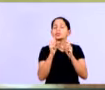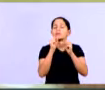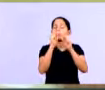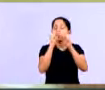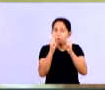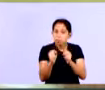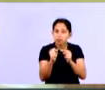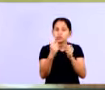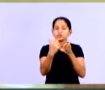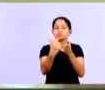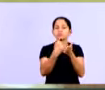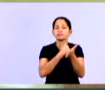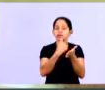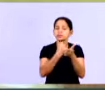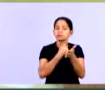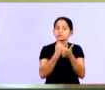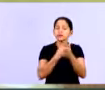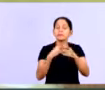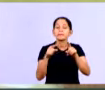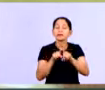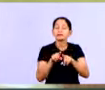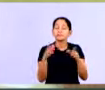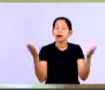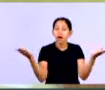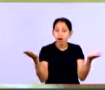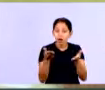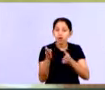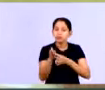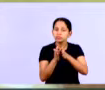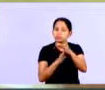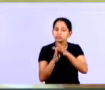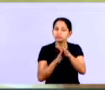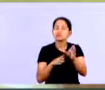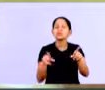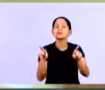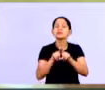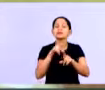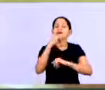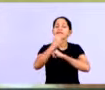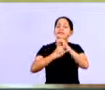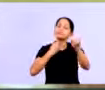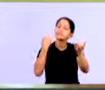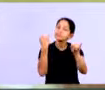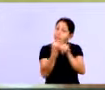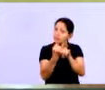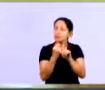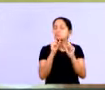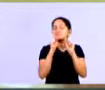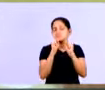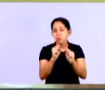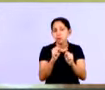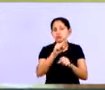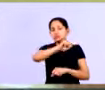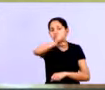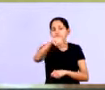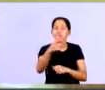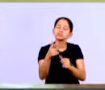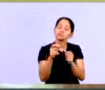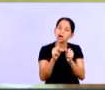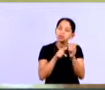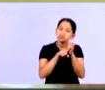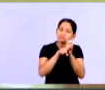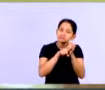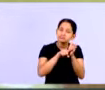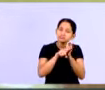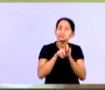para a gente, mas eu também gostaria de dar a dica de instruir vocês a procurarem na internet. Esses instrumentos que nós estamos apresentando aqui são